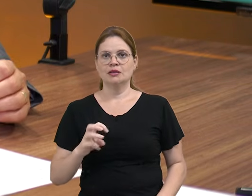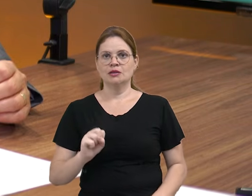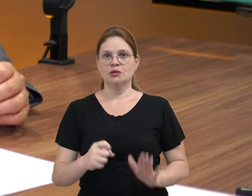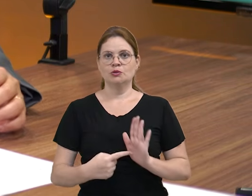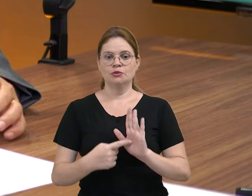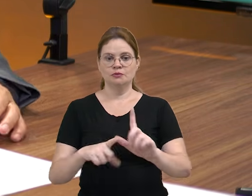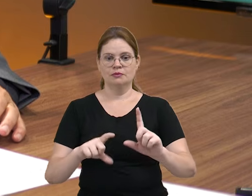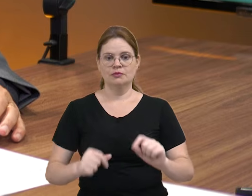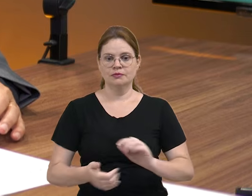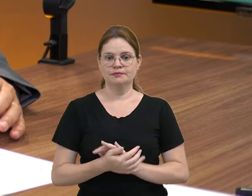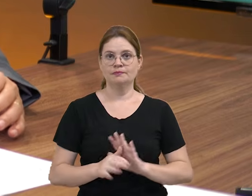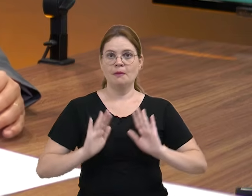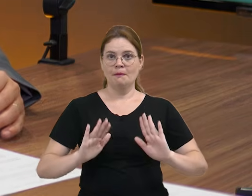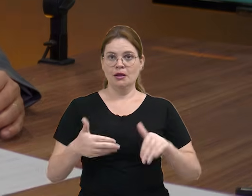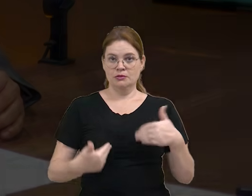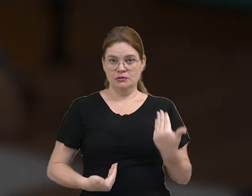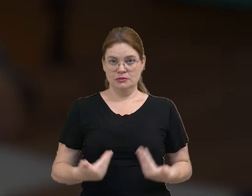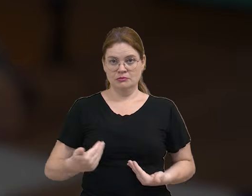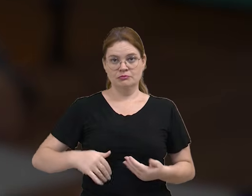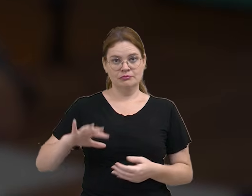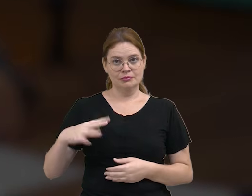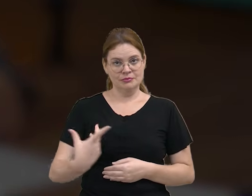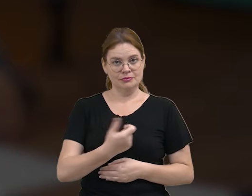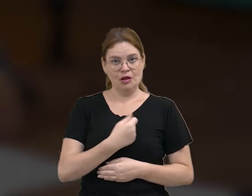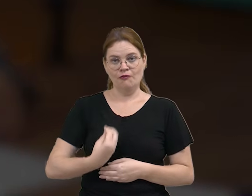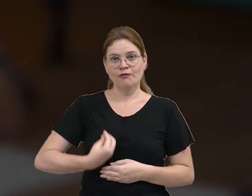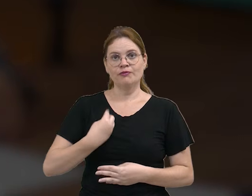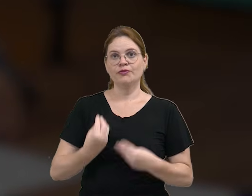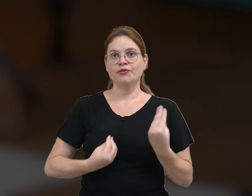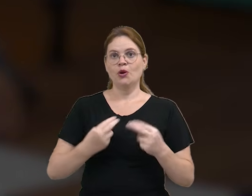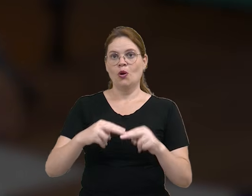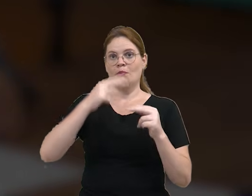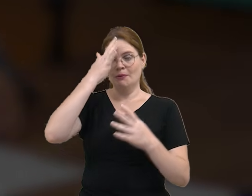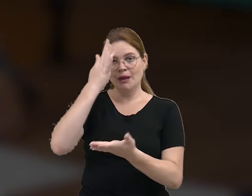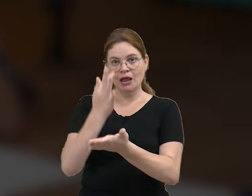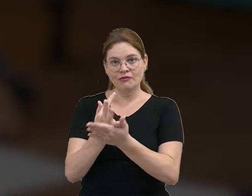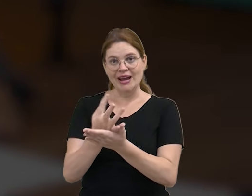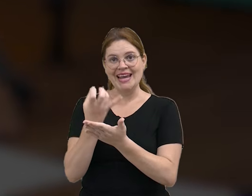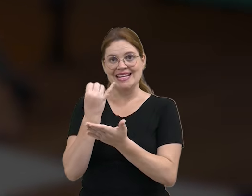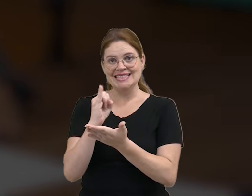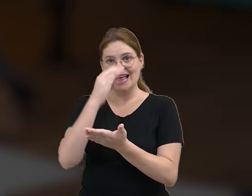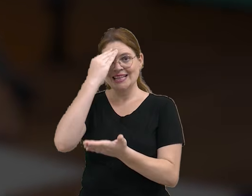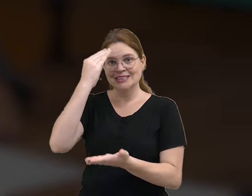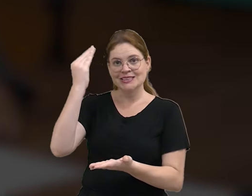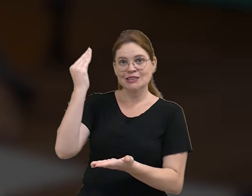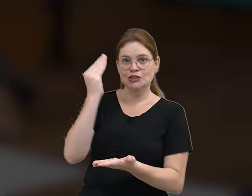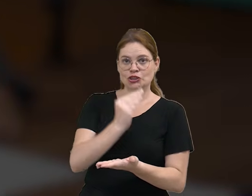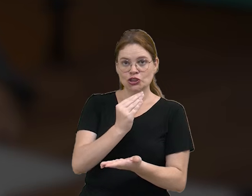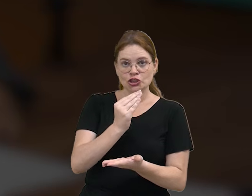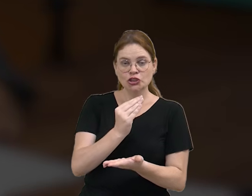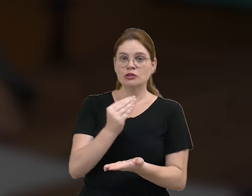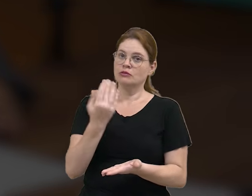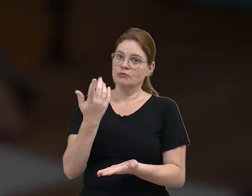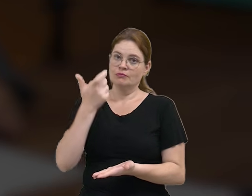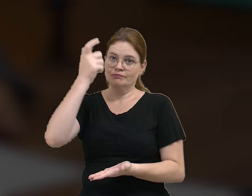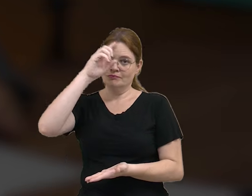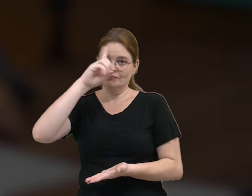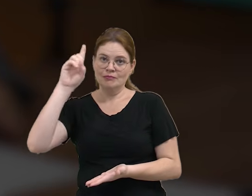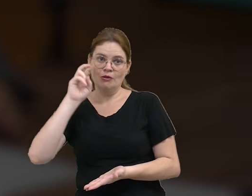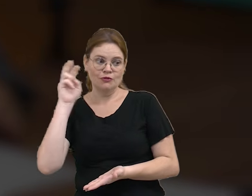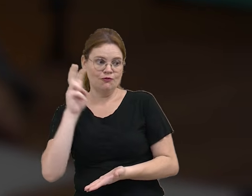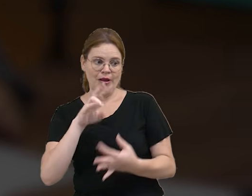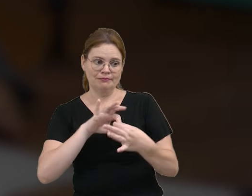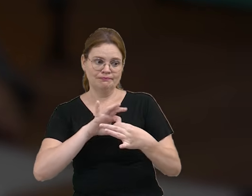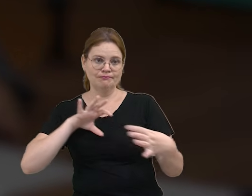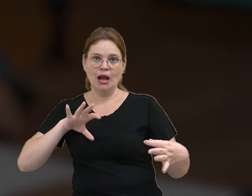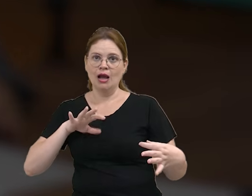10, verso 38, diz: mas o justo viverá da fé. E se ele recuar, a minha alma não